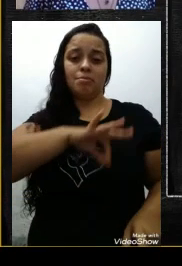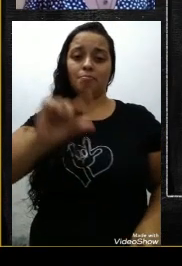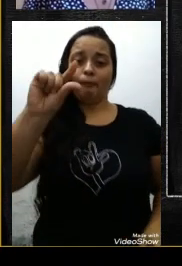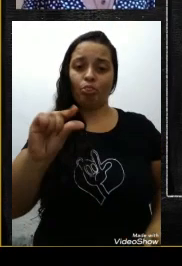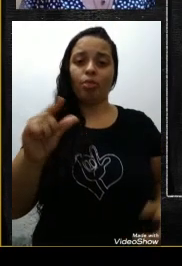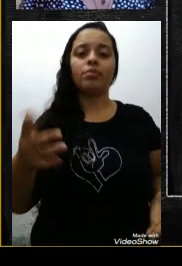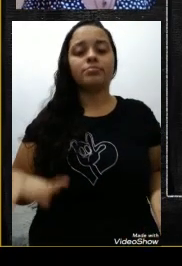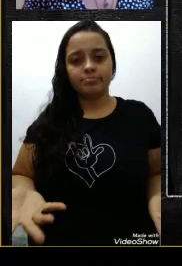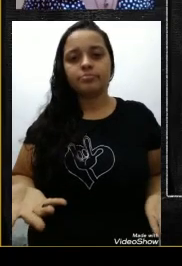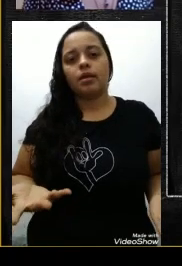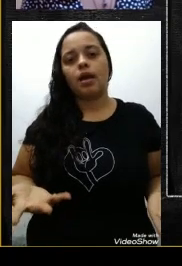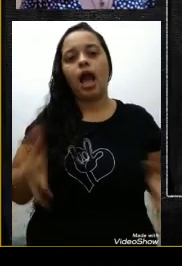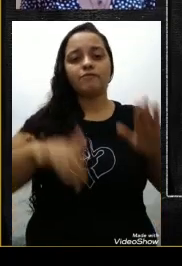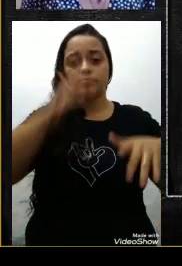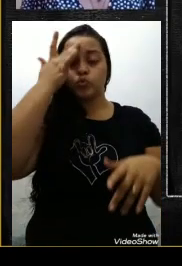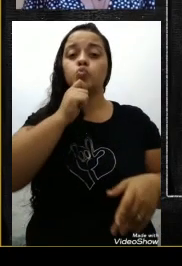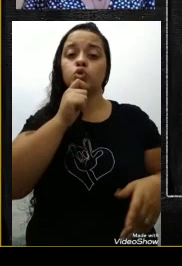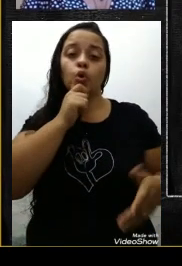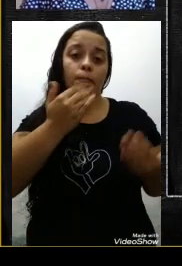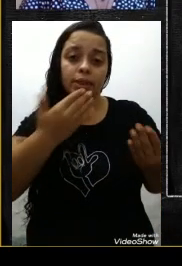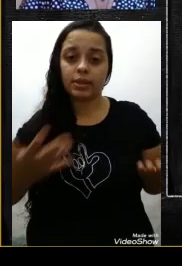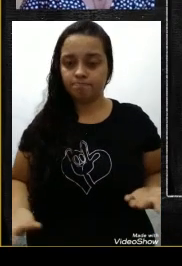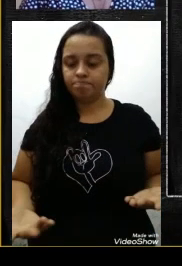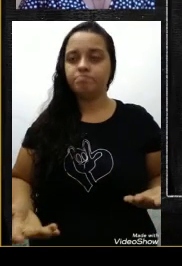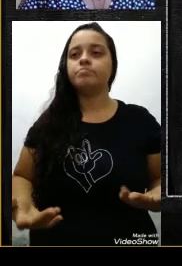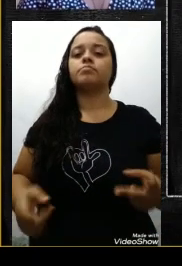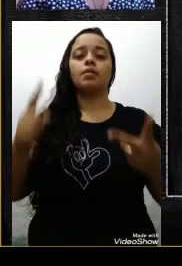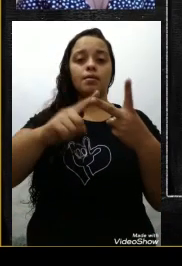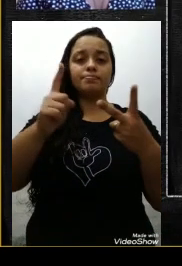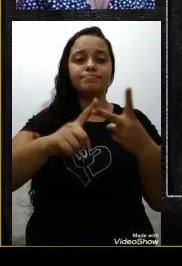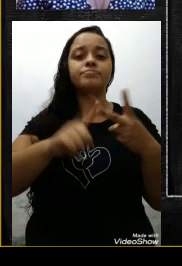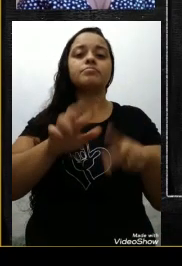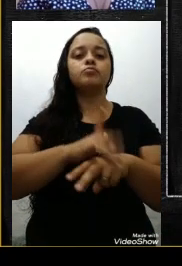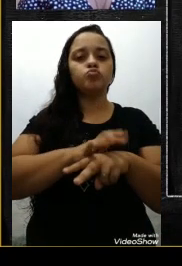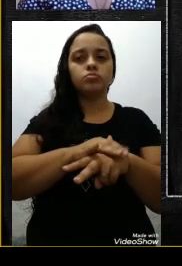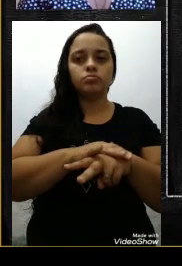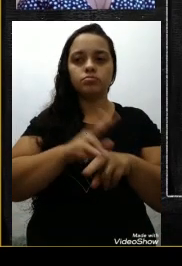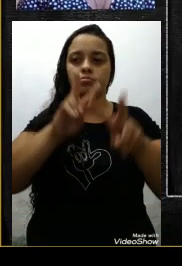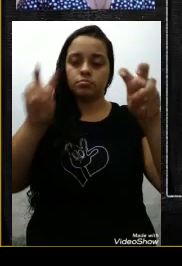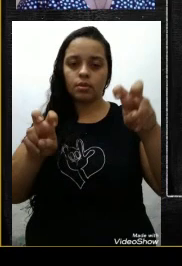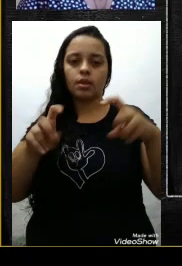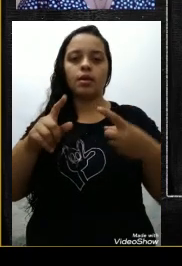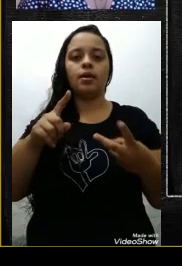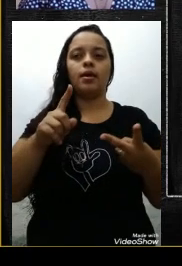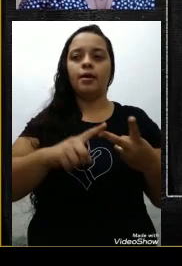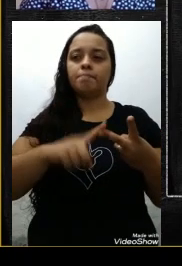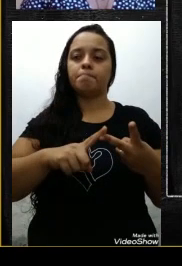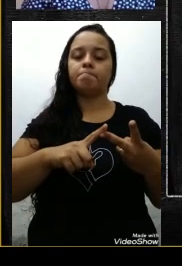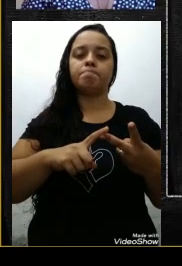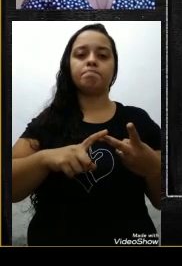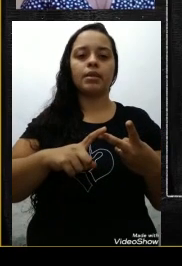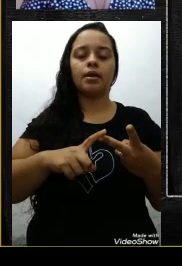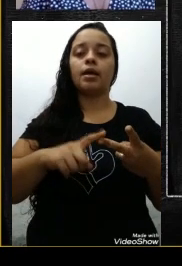pessoas não tinham nem mesmo com que se alimentar. As epidemias que surgem principalmente